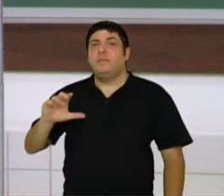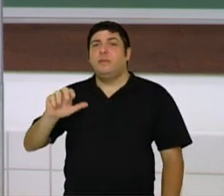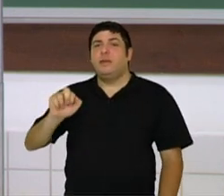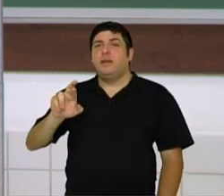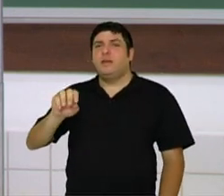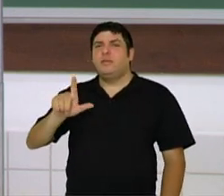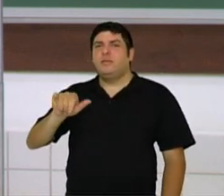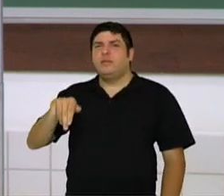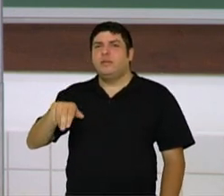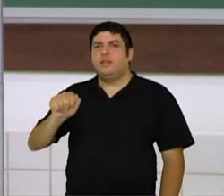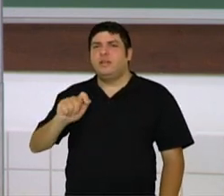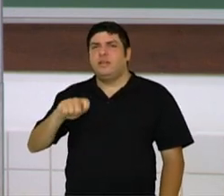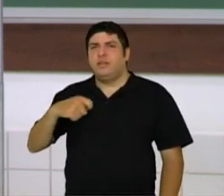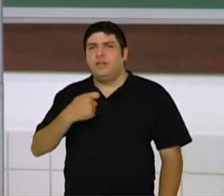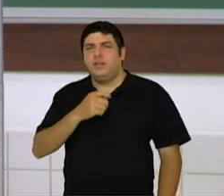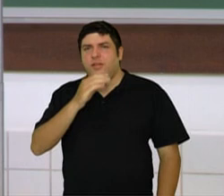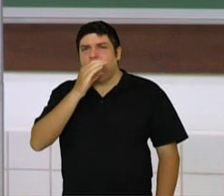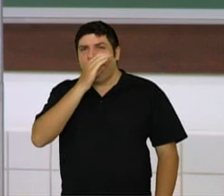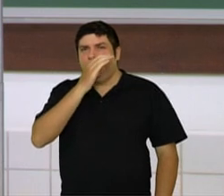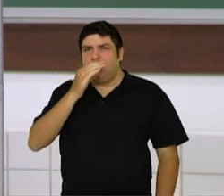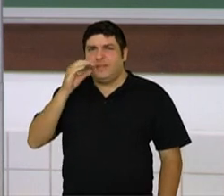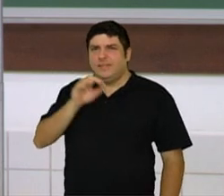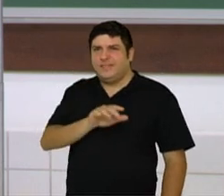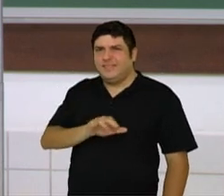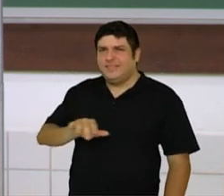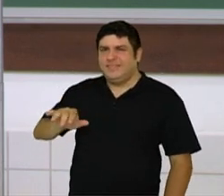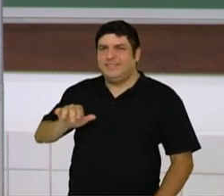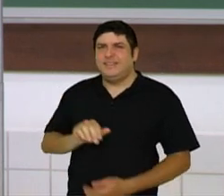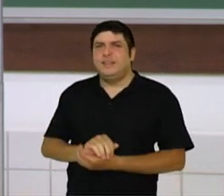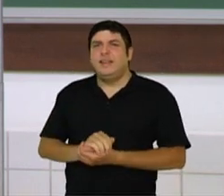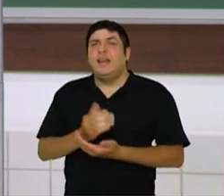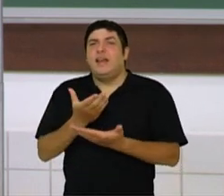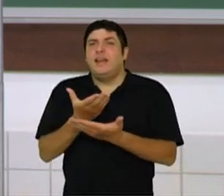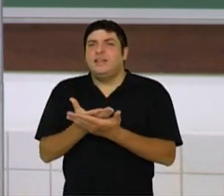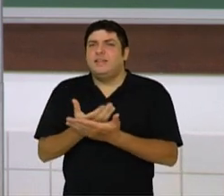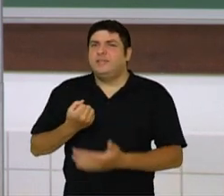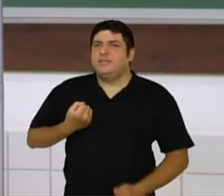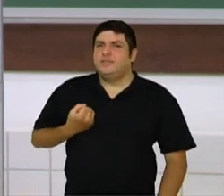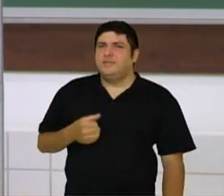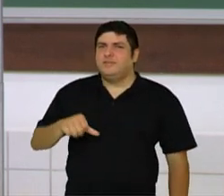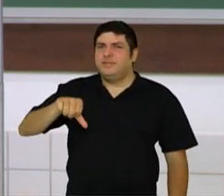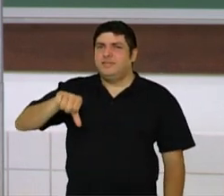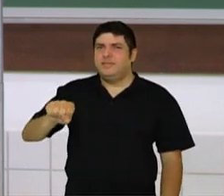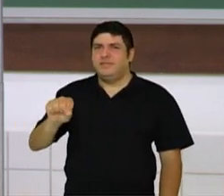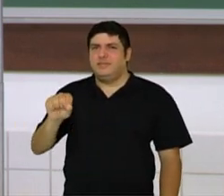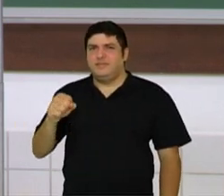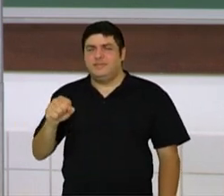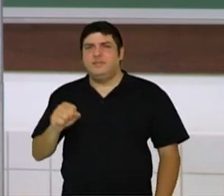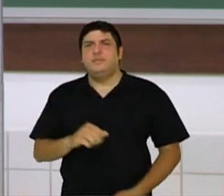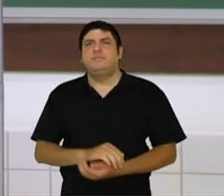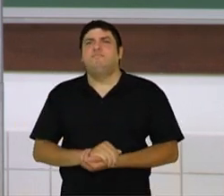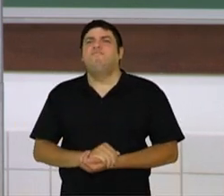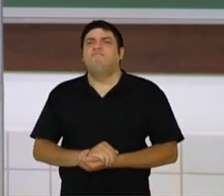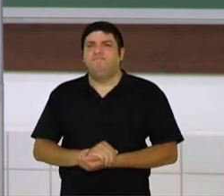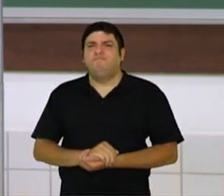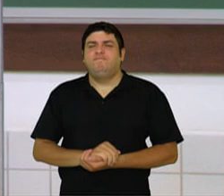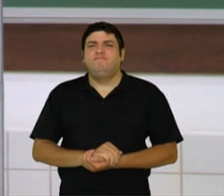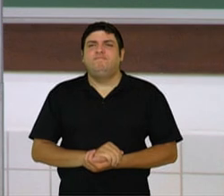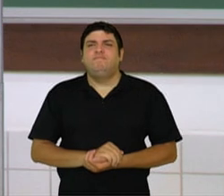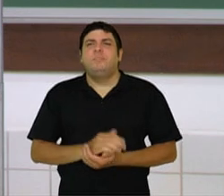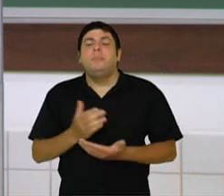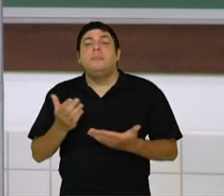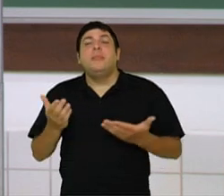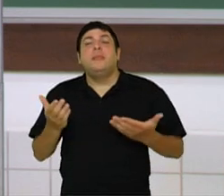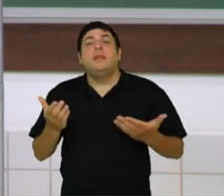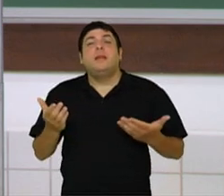Molina e seja bem-vindo à aula número 98. Olha só, 98 aulas, hein? Que legal!